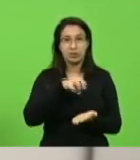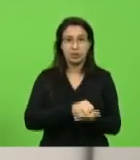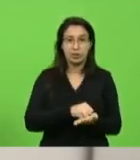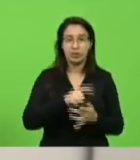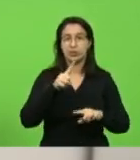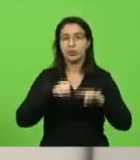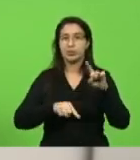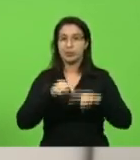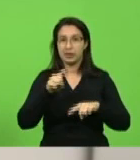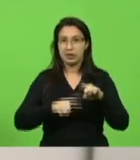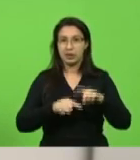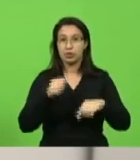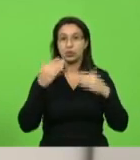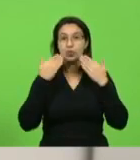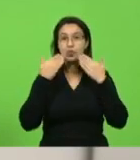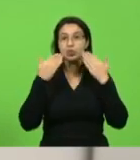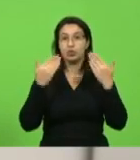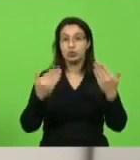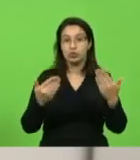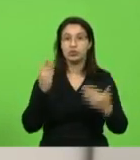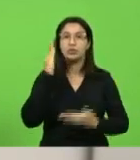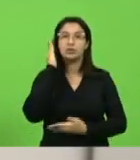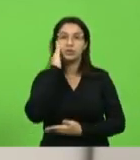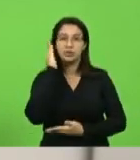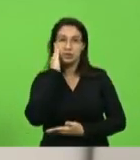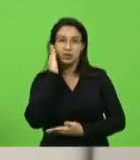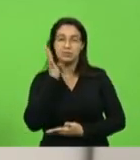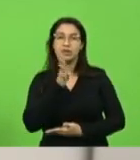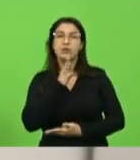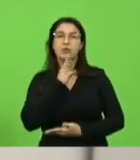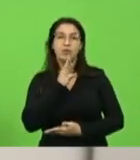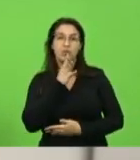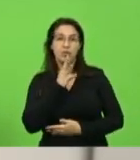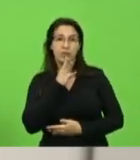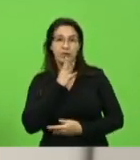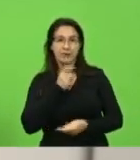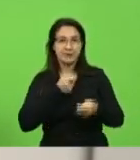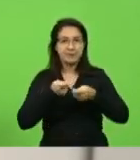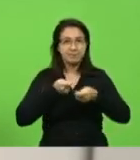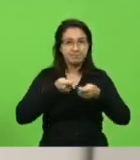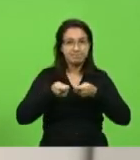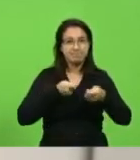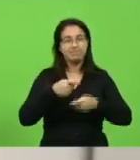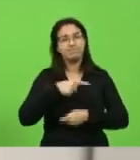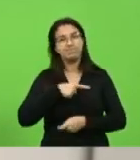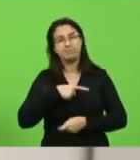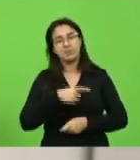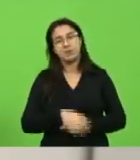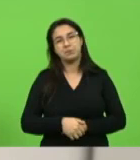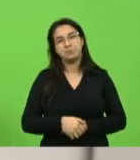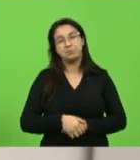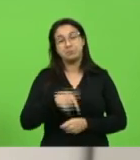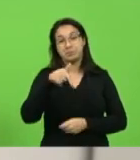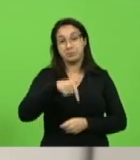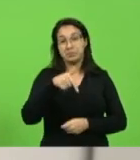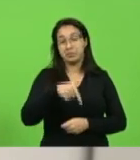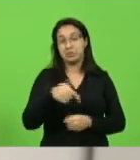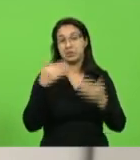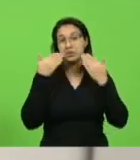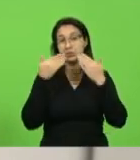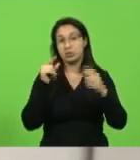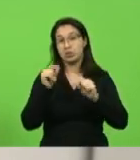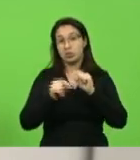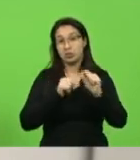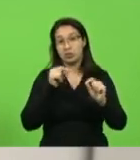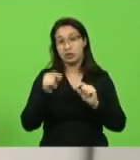materiais, demonstrou ter conhecimento sobre a negociação. Aqui, enfatiza-se, tem-se que o excelentíssimo